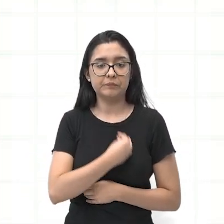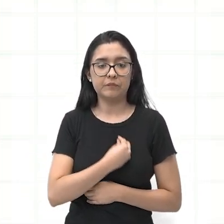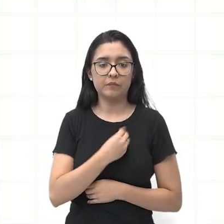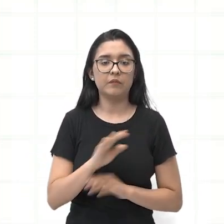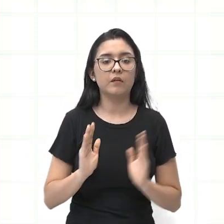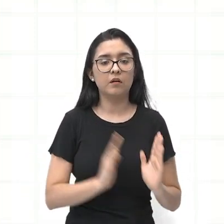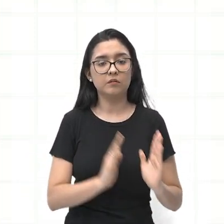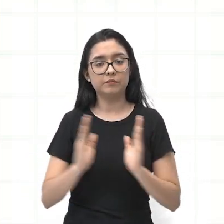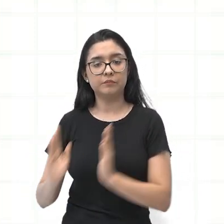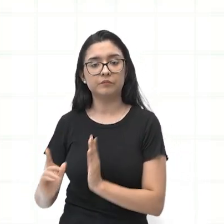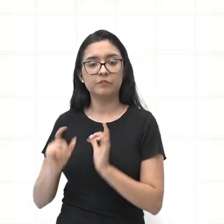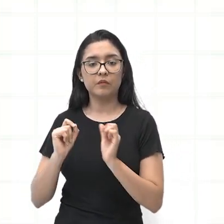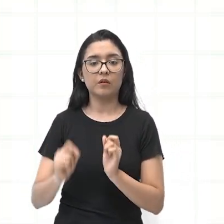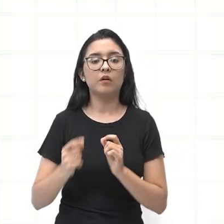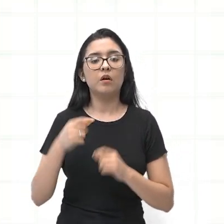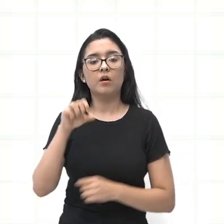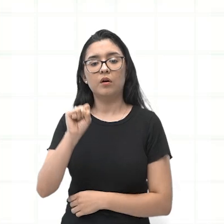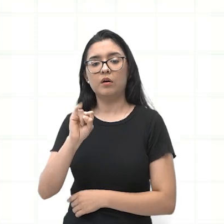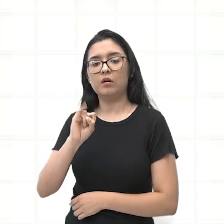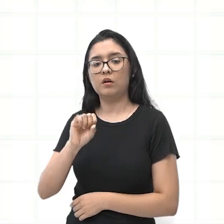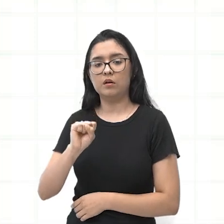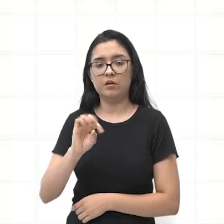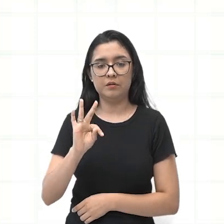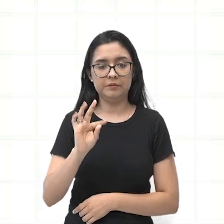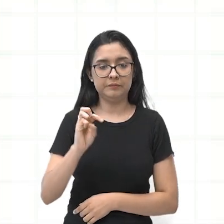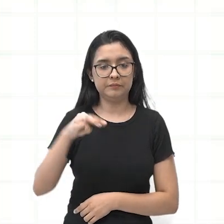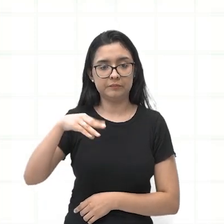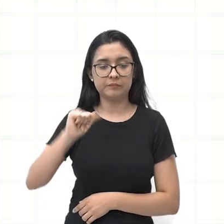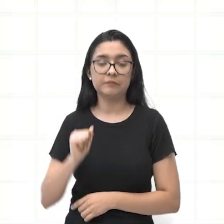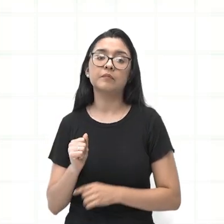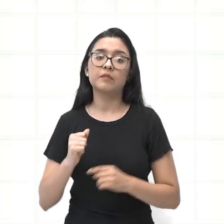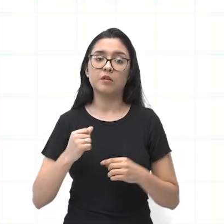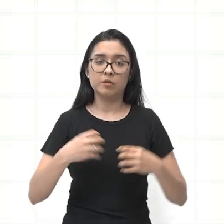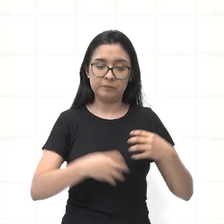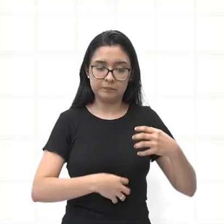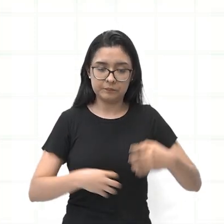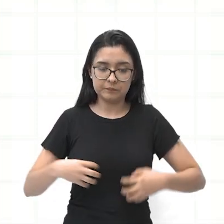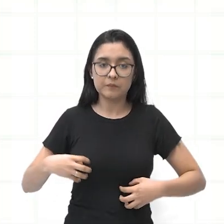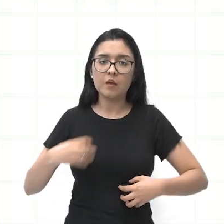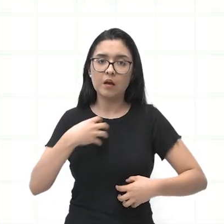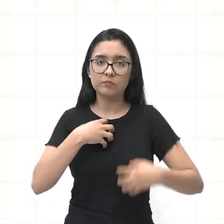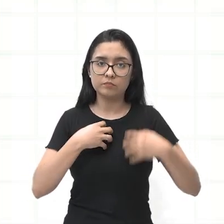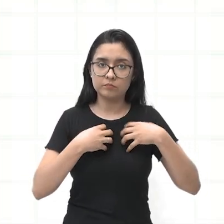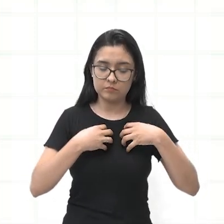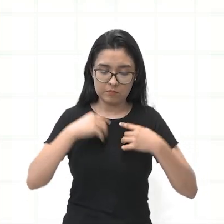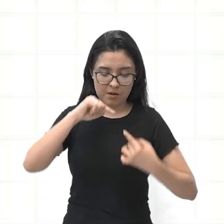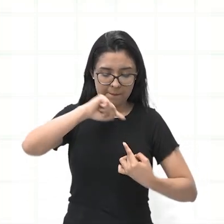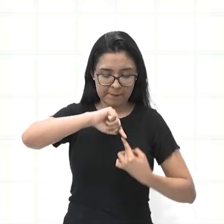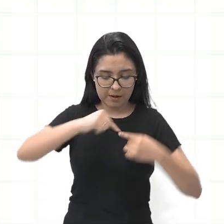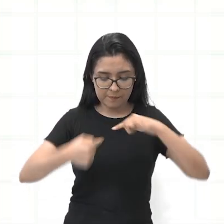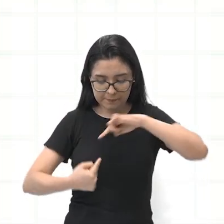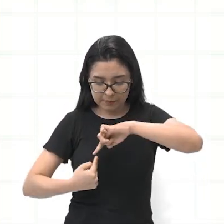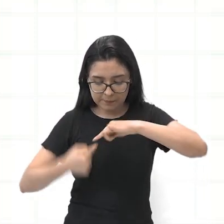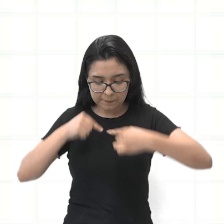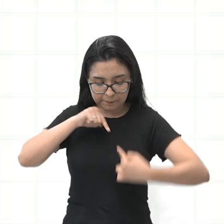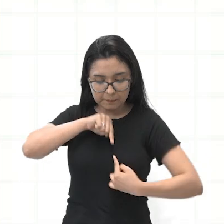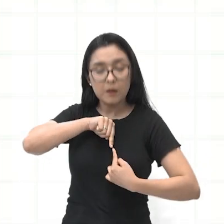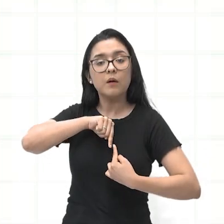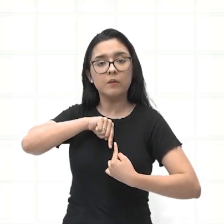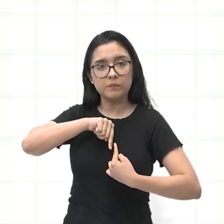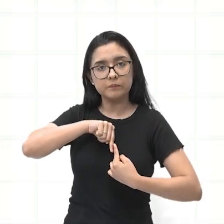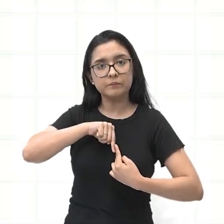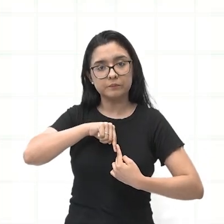nosso sistema é um conjunto de órgãos interconectados, interligados,